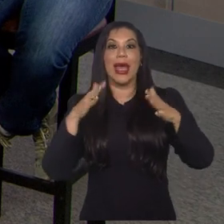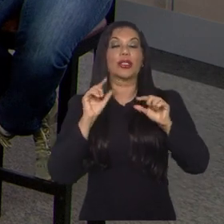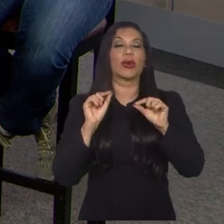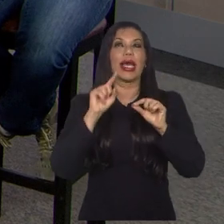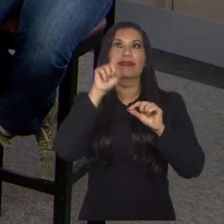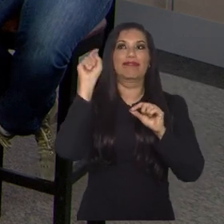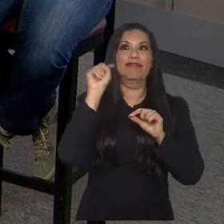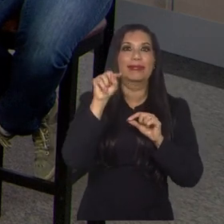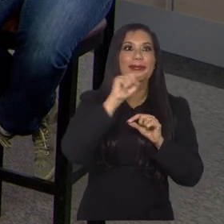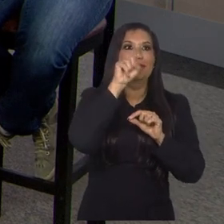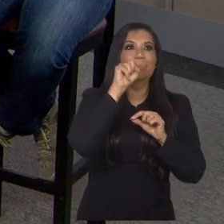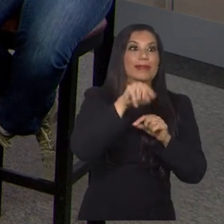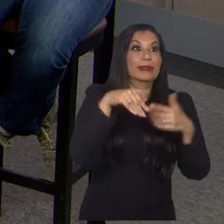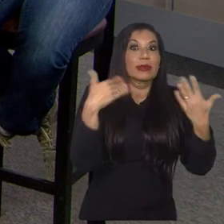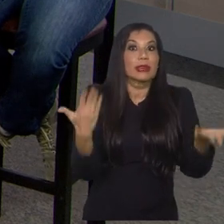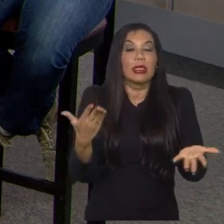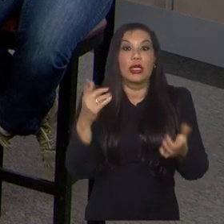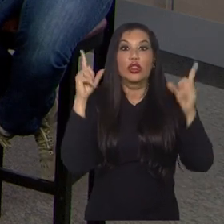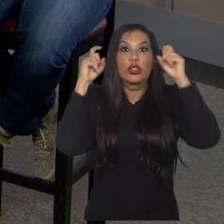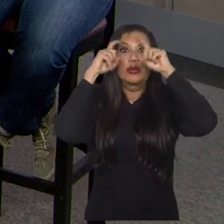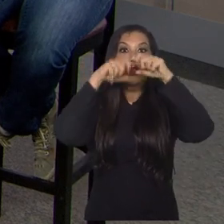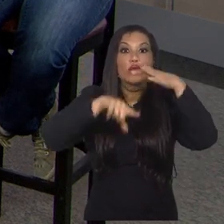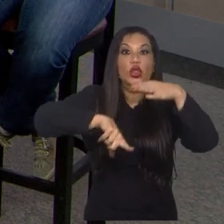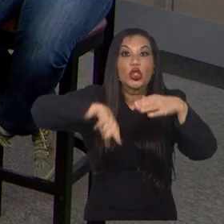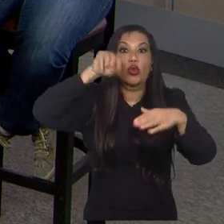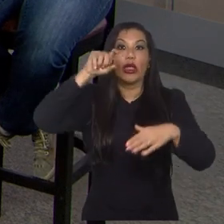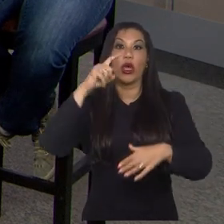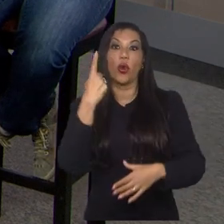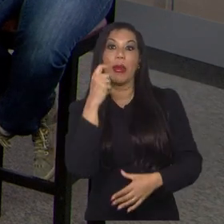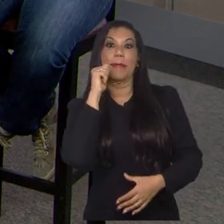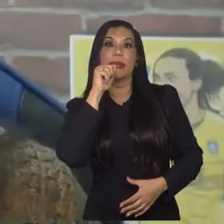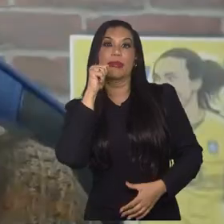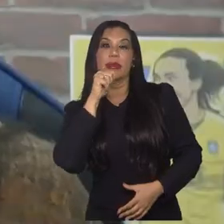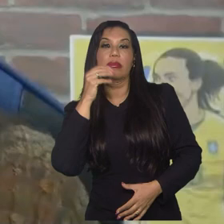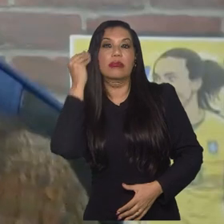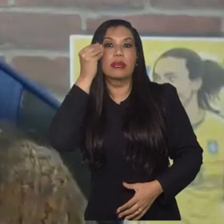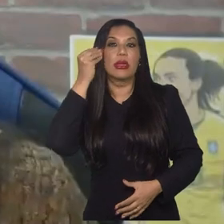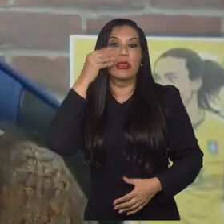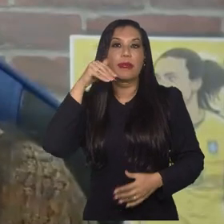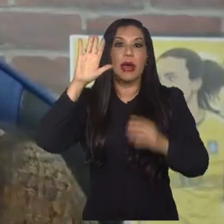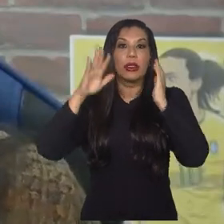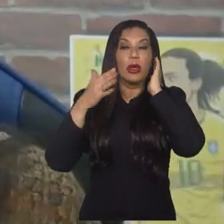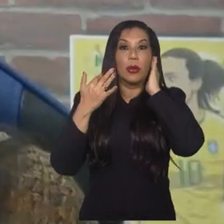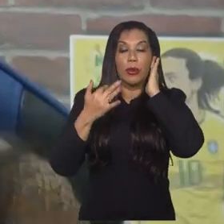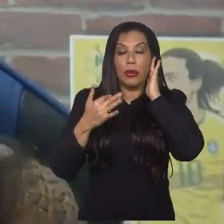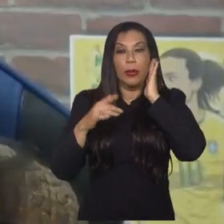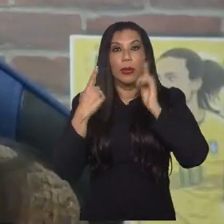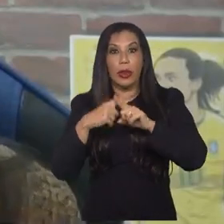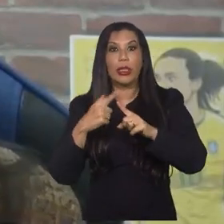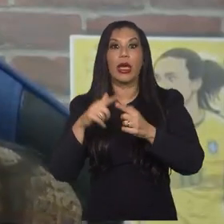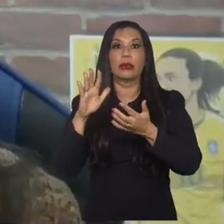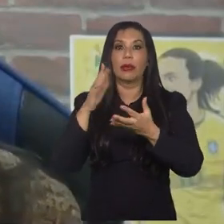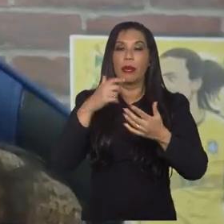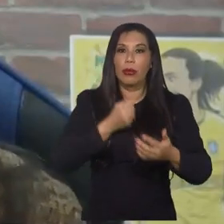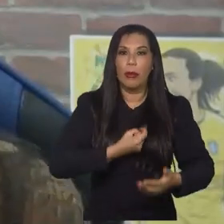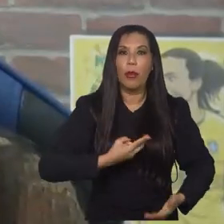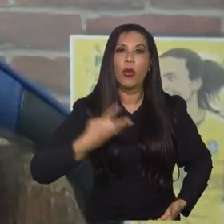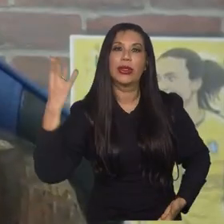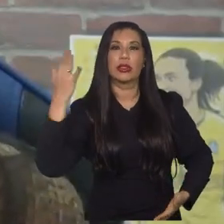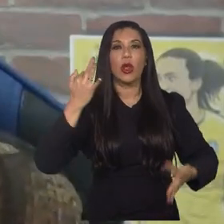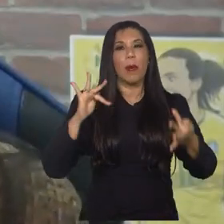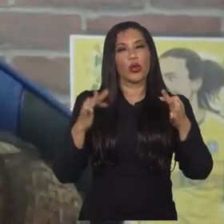eu vejo até esse cenário olhando para seleções em termos de título, porque essas lesões, elas acabam machucando